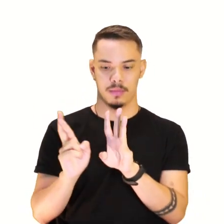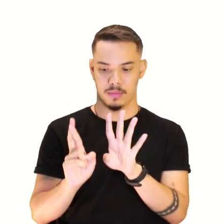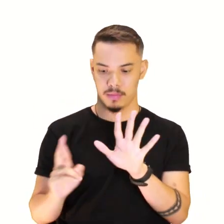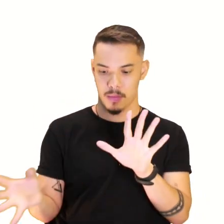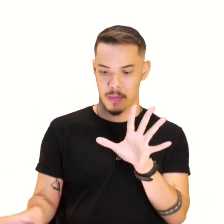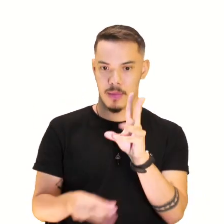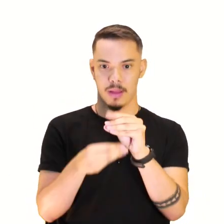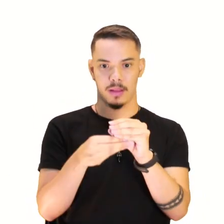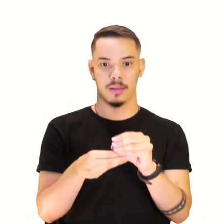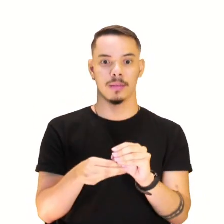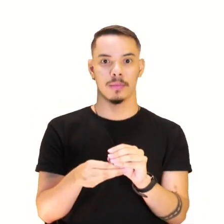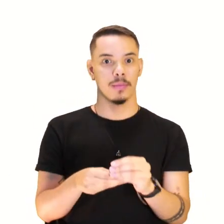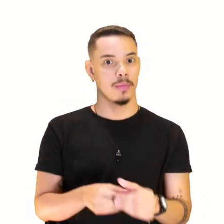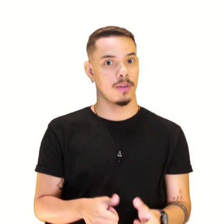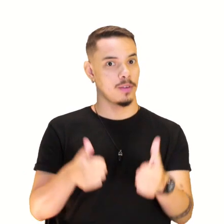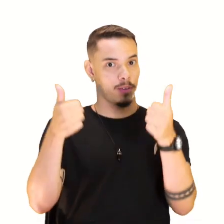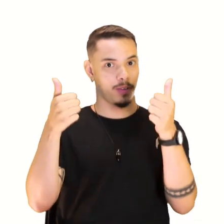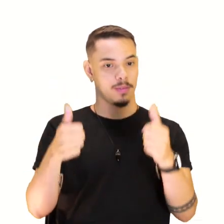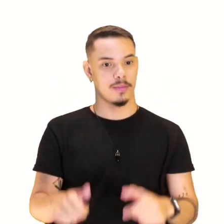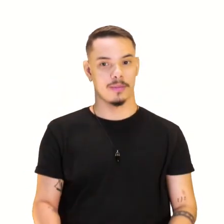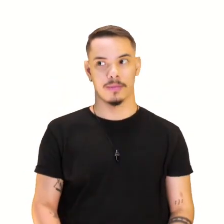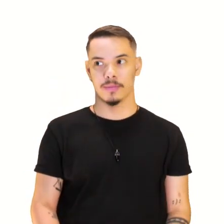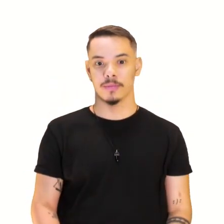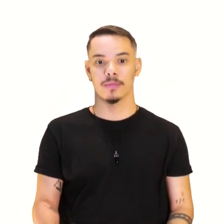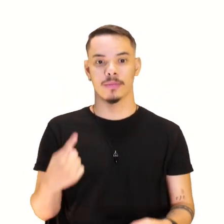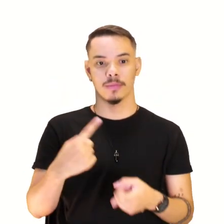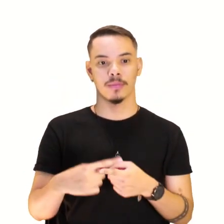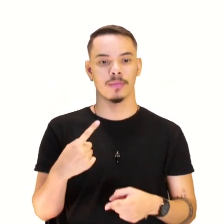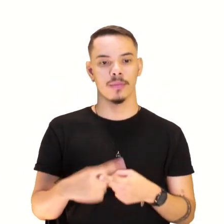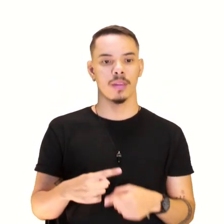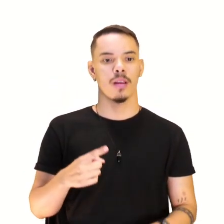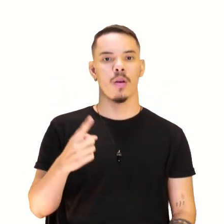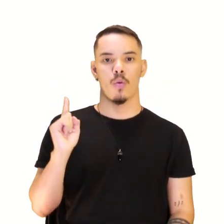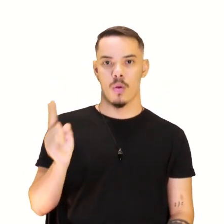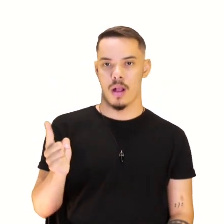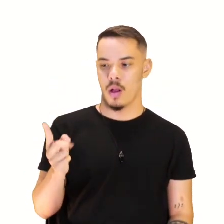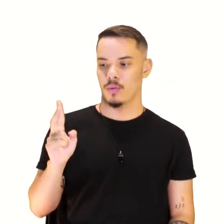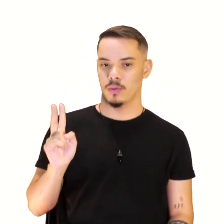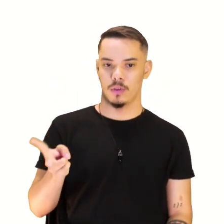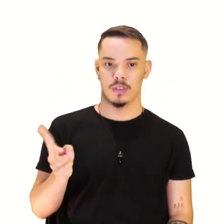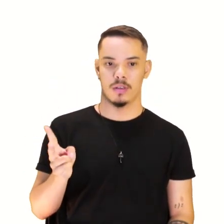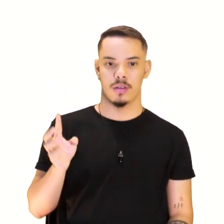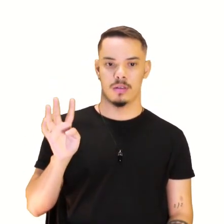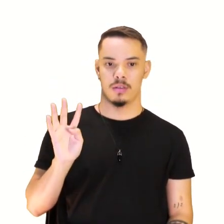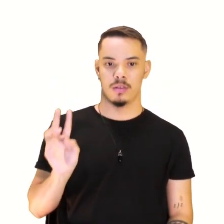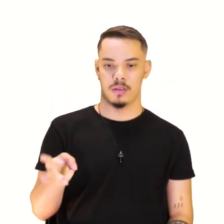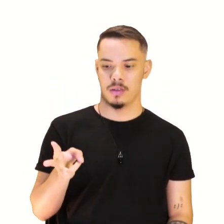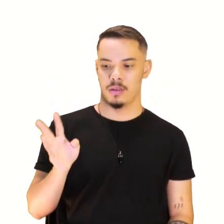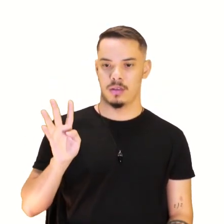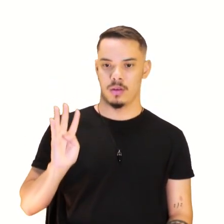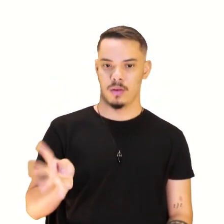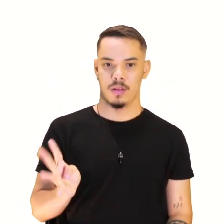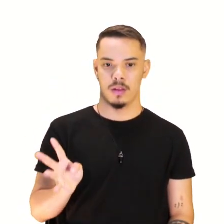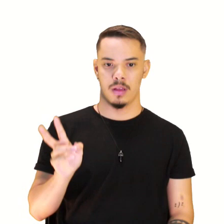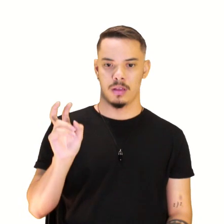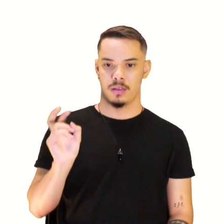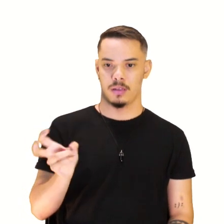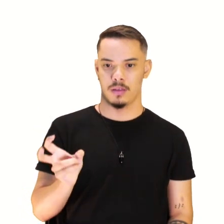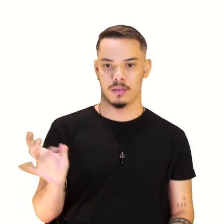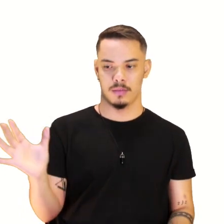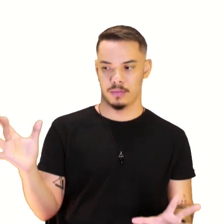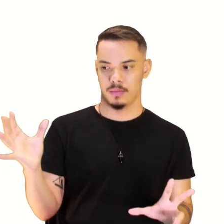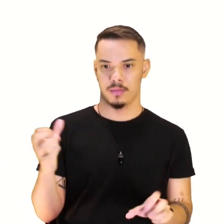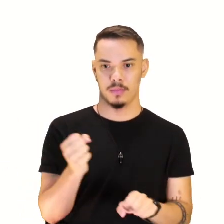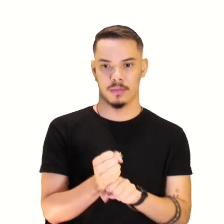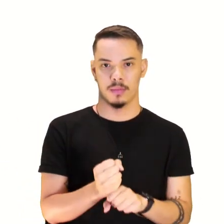Olha, melhorou bem, né? Porque, ele foi aumentando R$1 a cada dia, mas na soma de todos os dias deu um